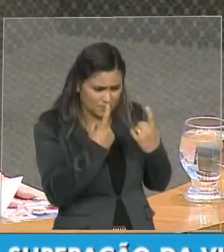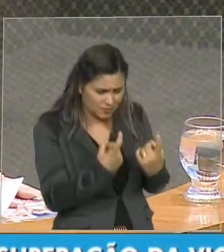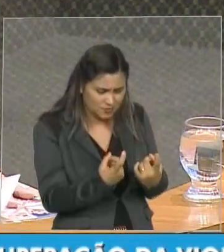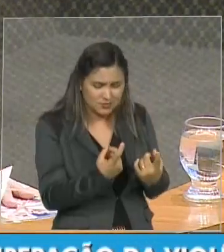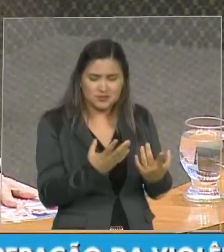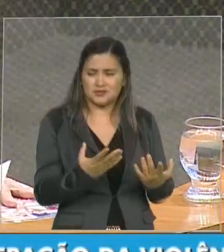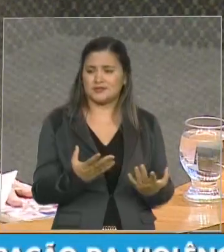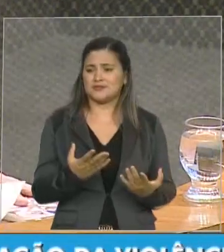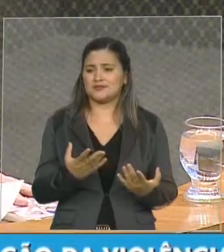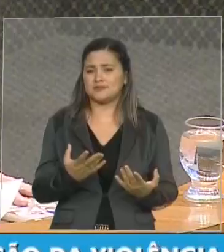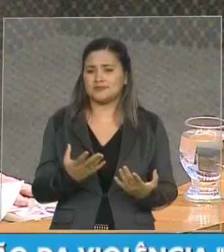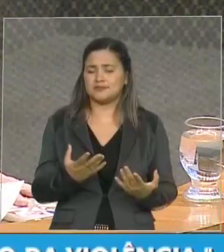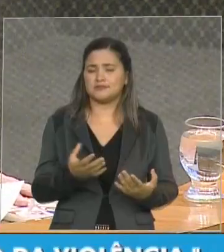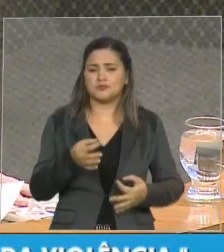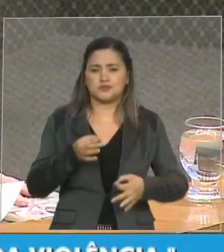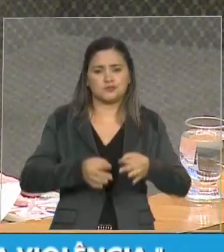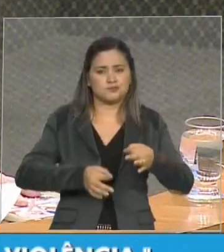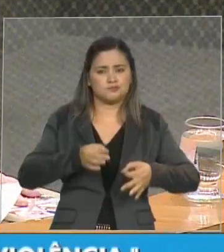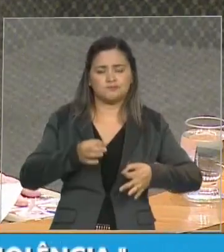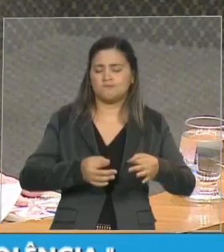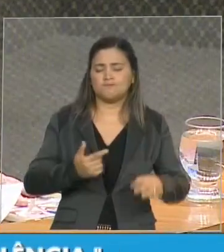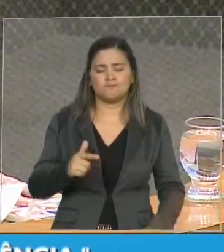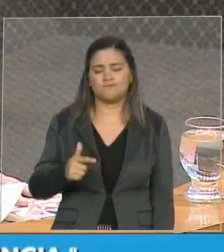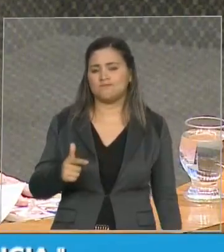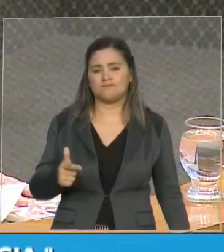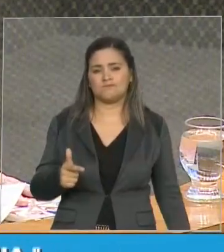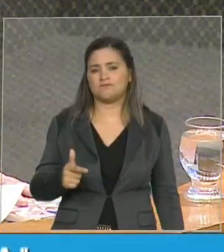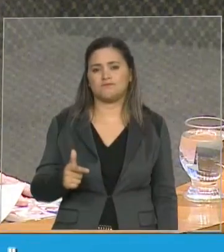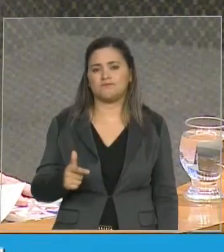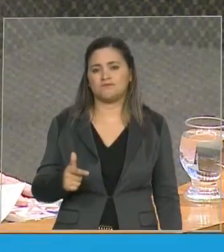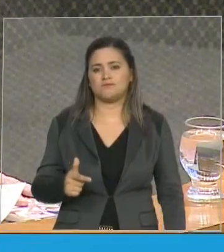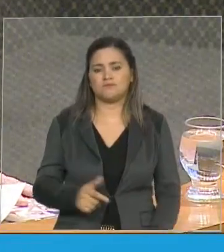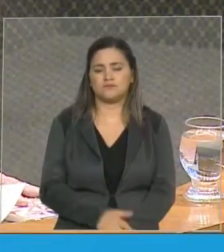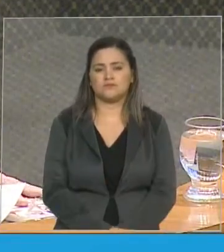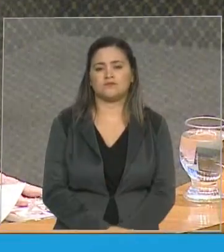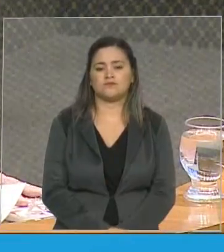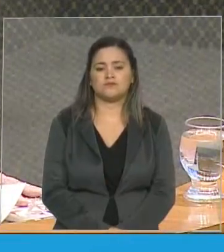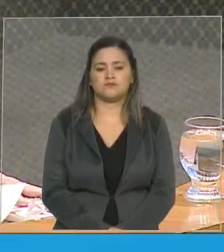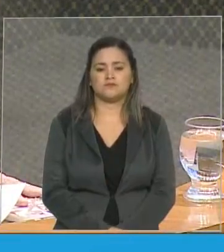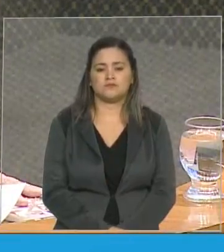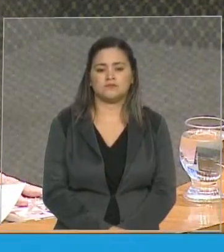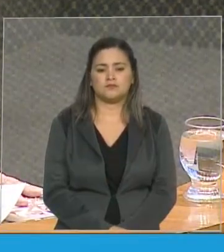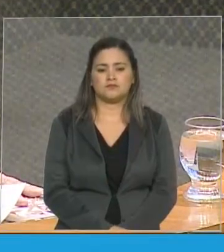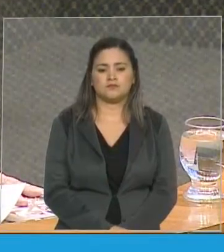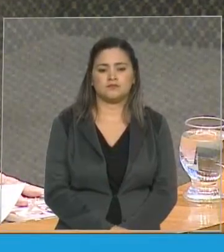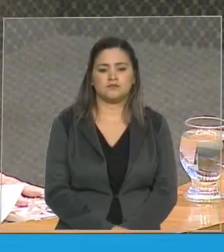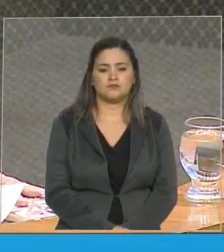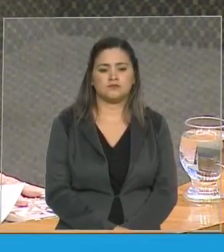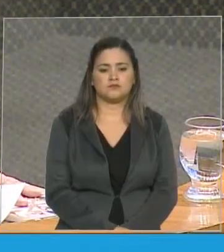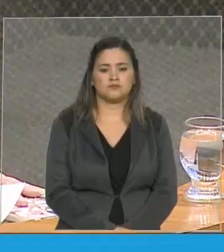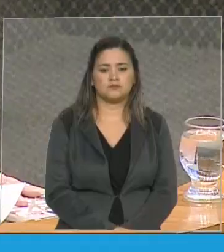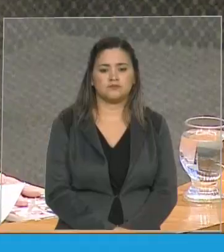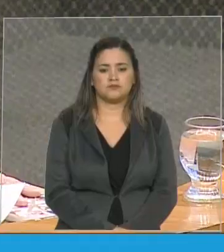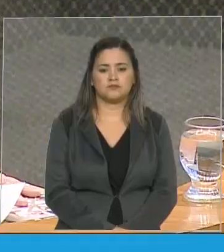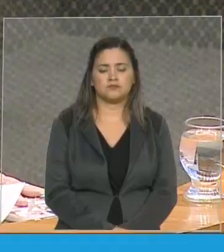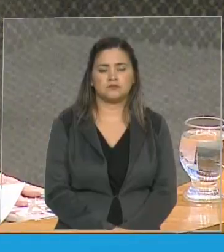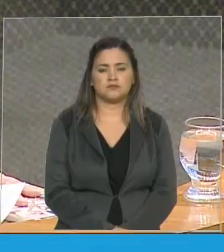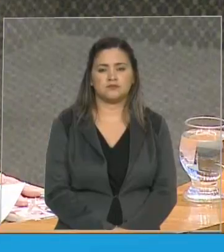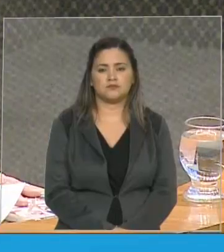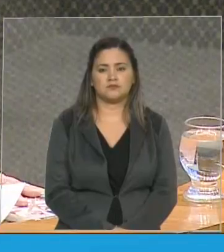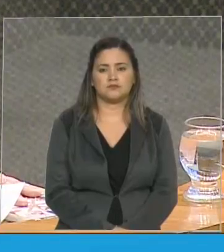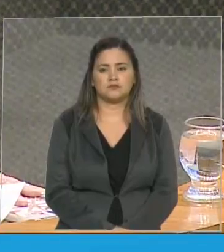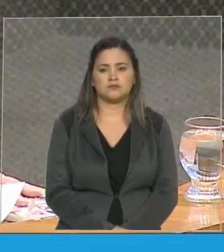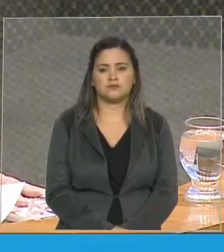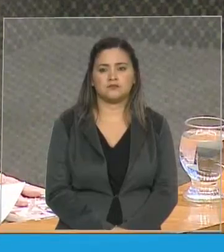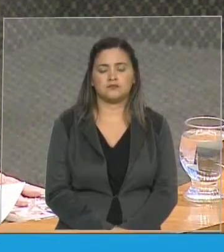Isso, em termos filosóficos, sem dúvida, em termos cristãos, a violência não resolve. Mas também